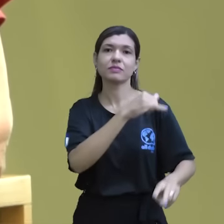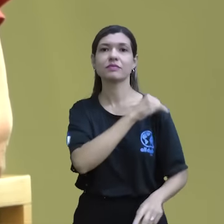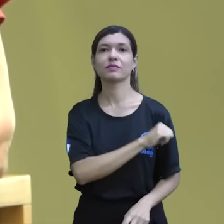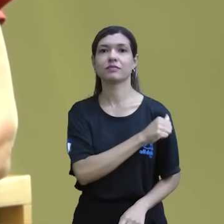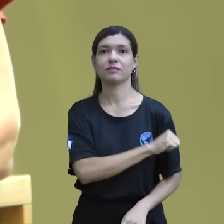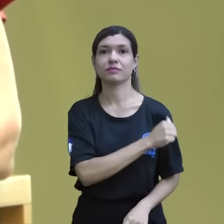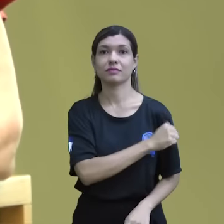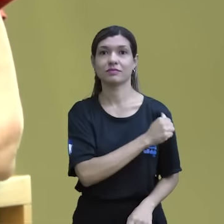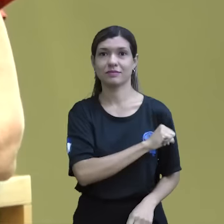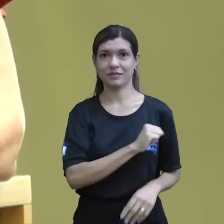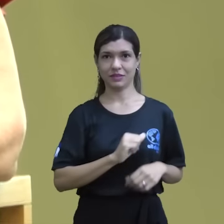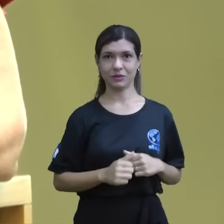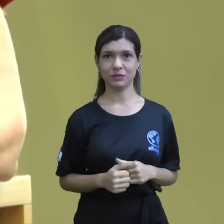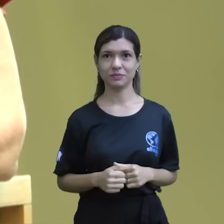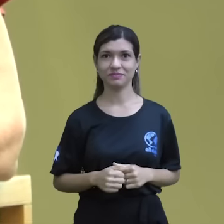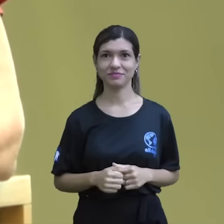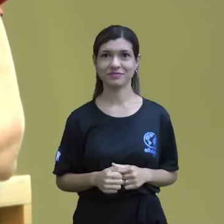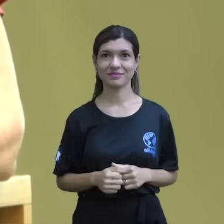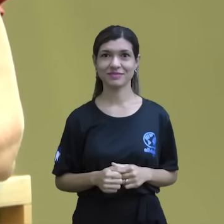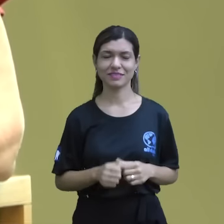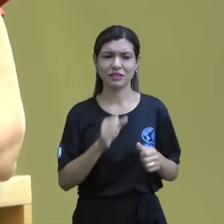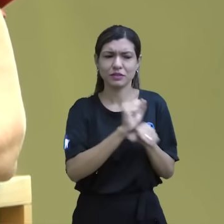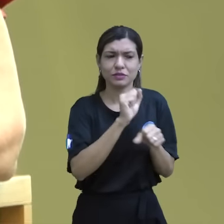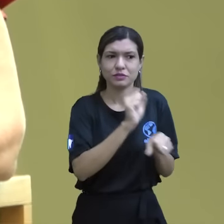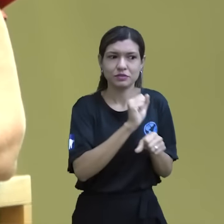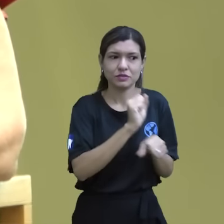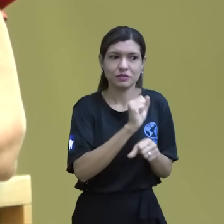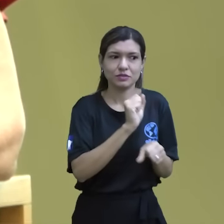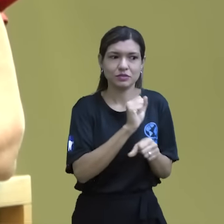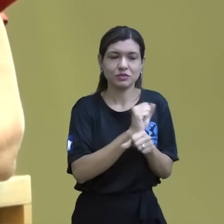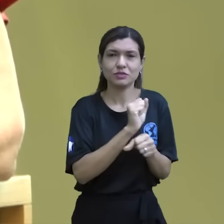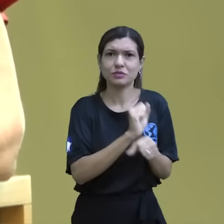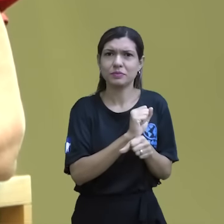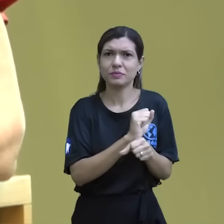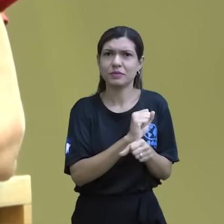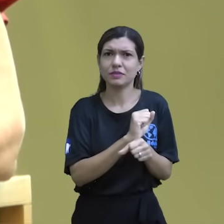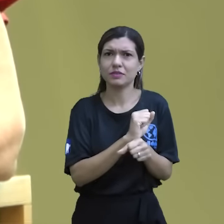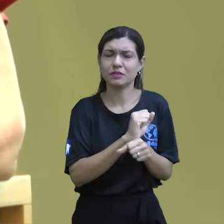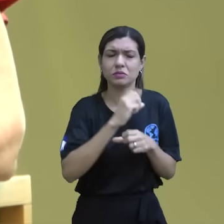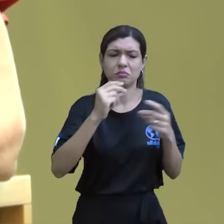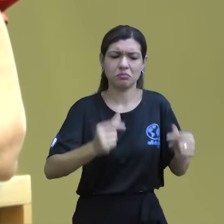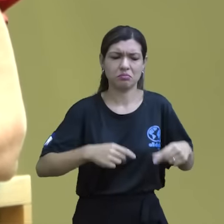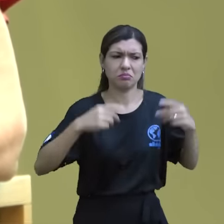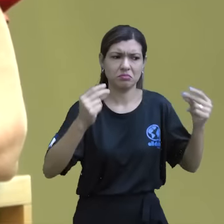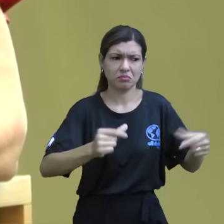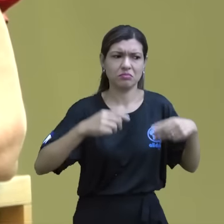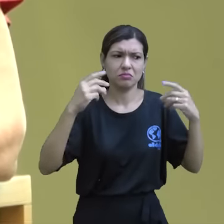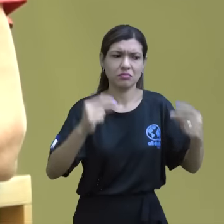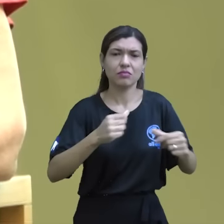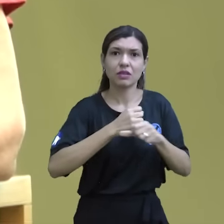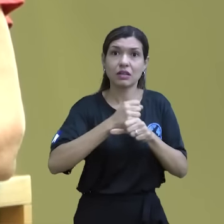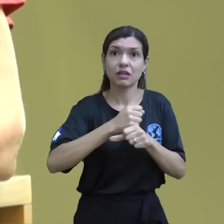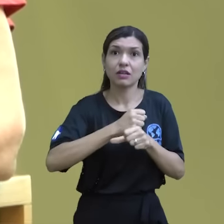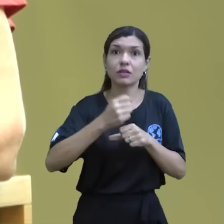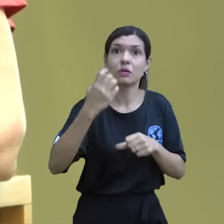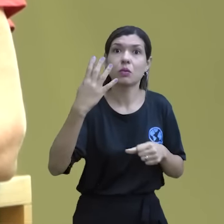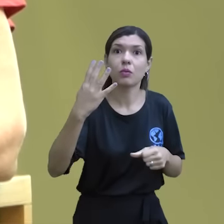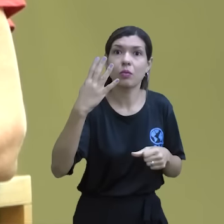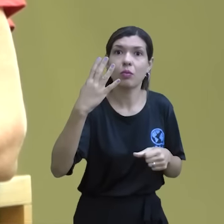Então, esse é o que ele escreve logo depois que ele sai do Hospício Nacional dos Alienados. Eu sugiro